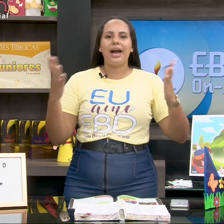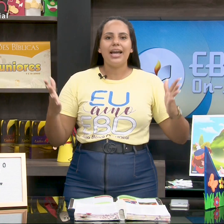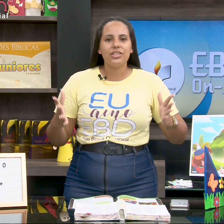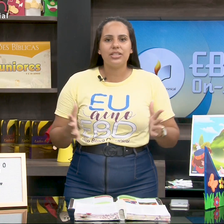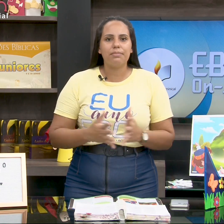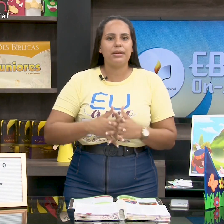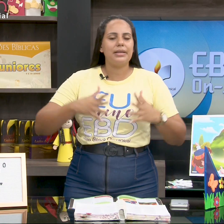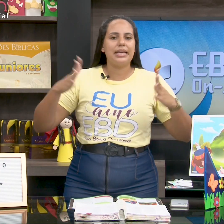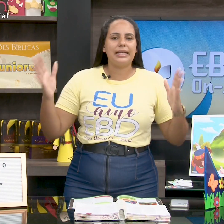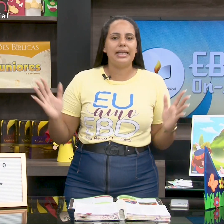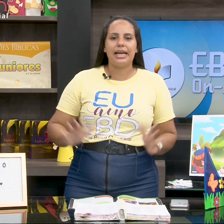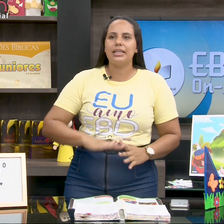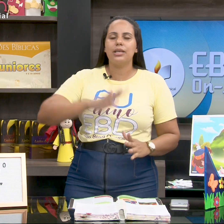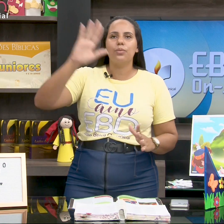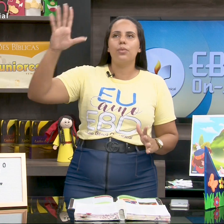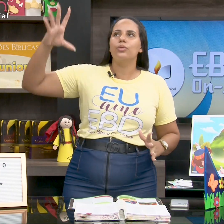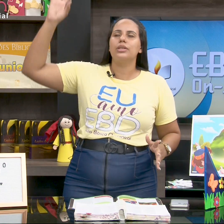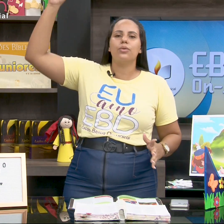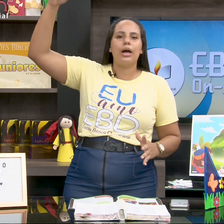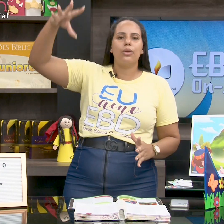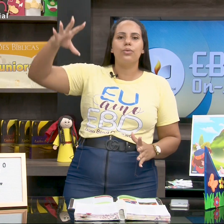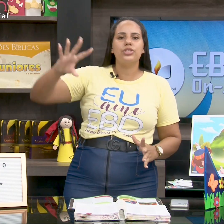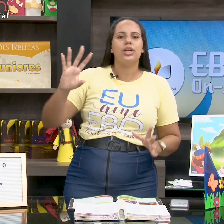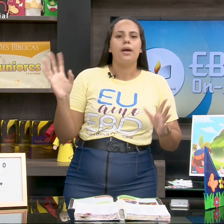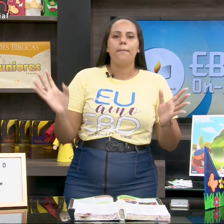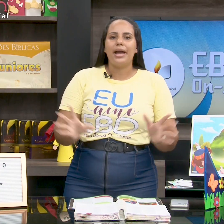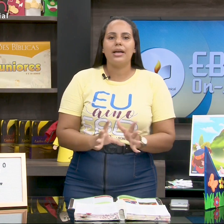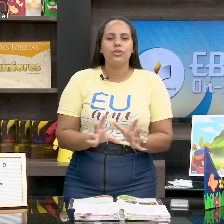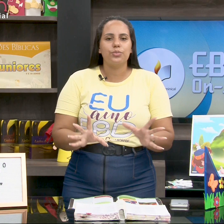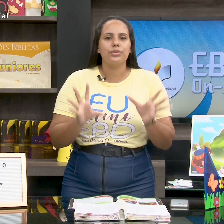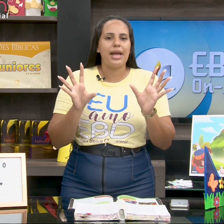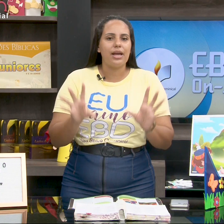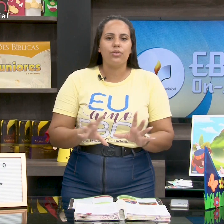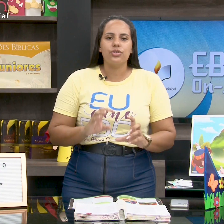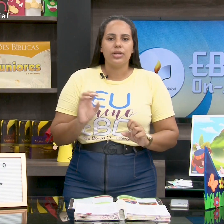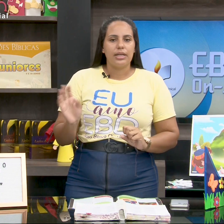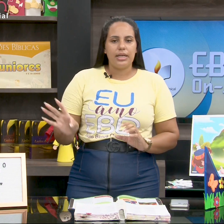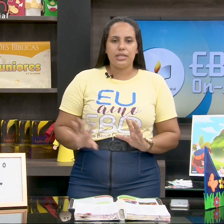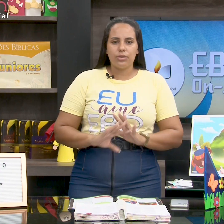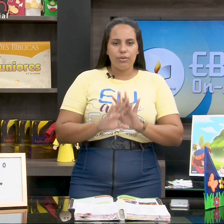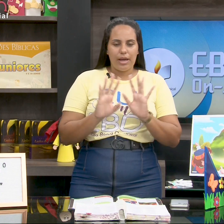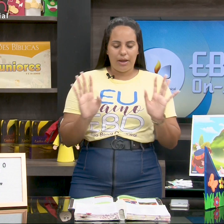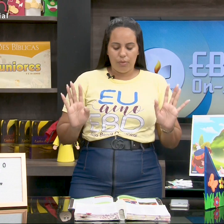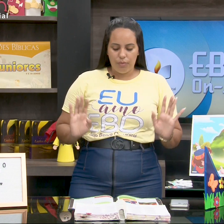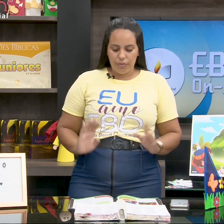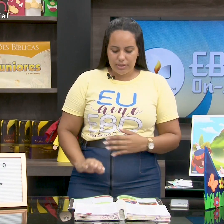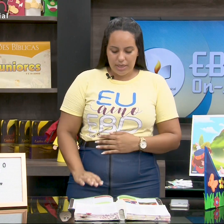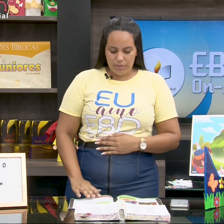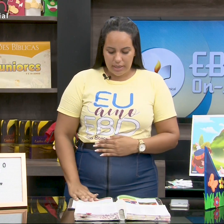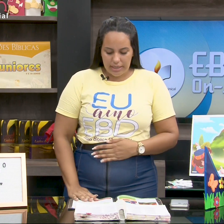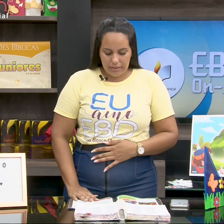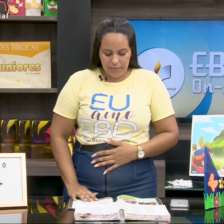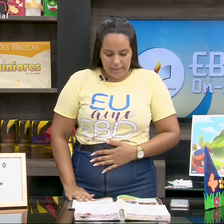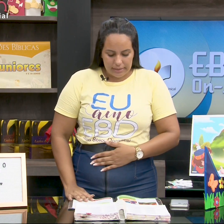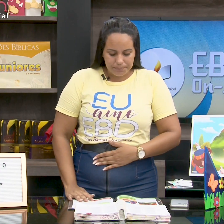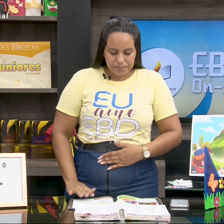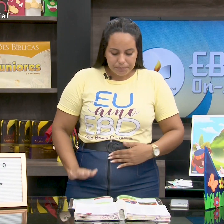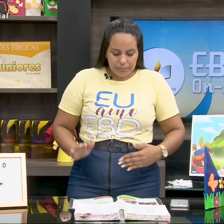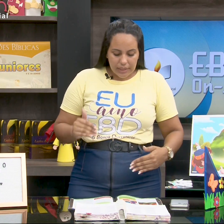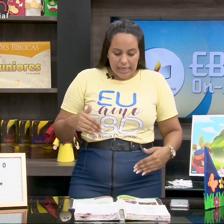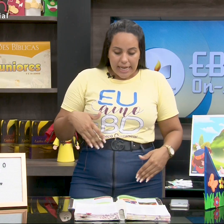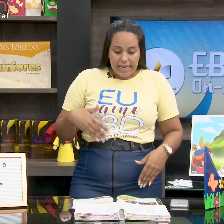você faz, imprime da internet um monte com a luz, pega dois bonecos, isso é com você e sua